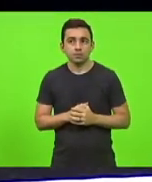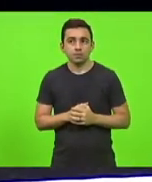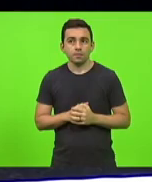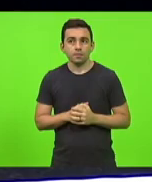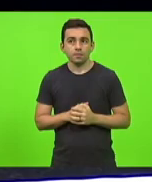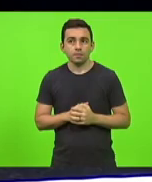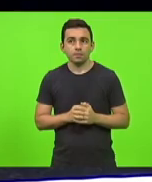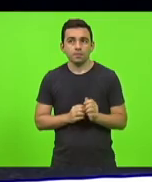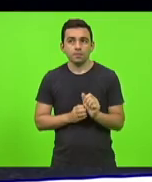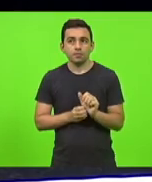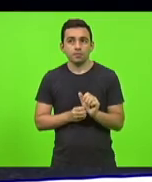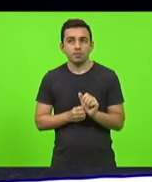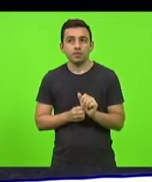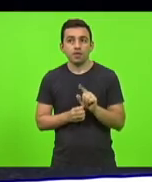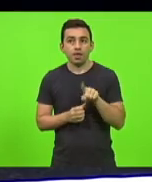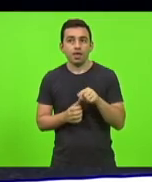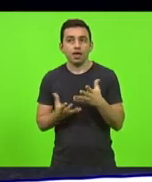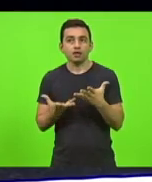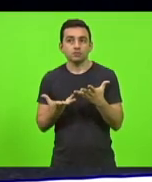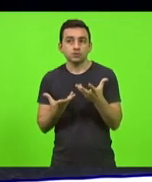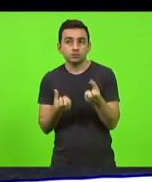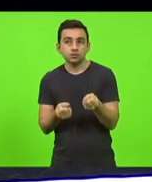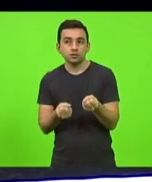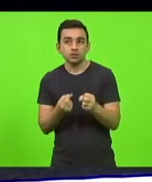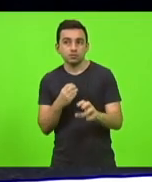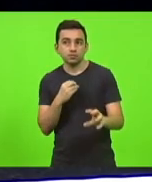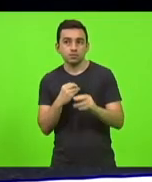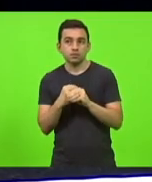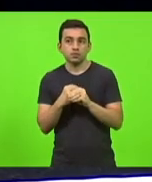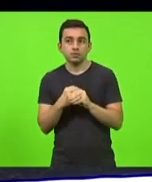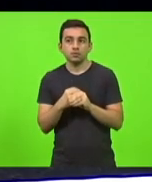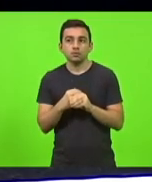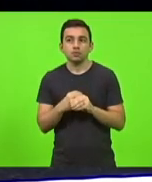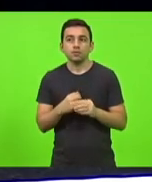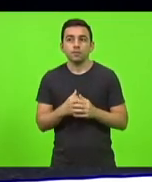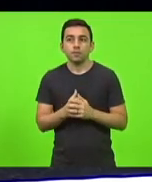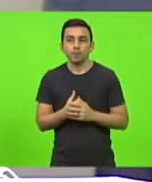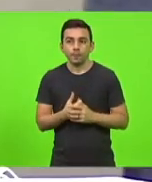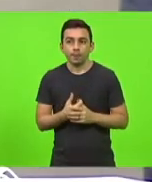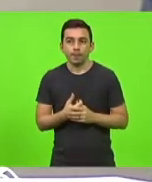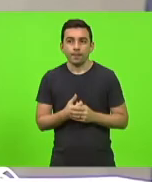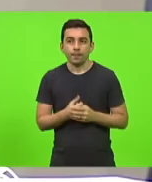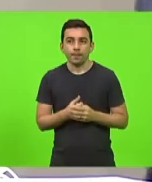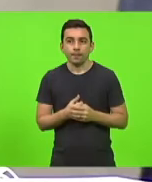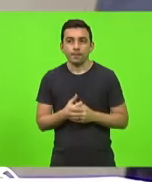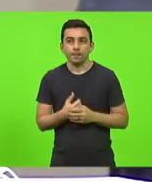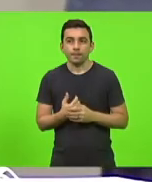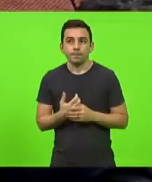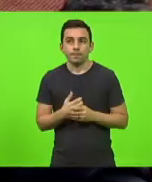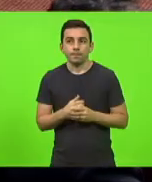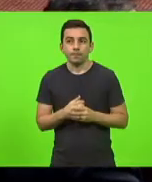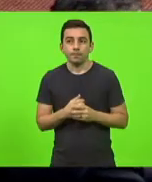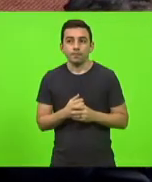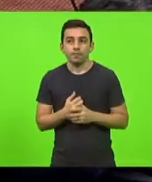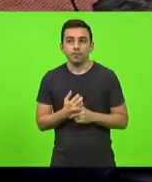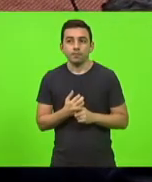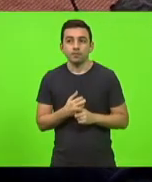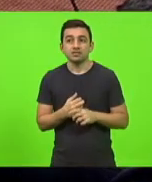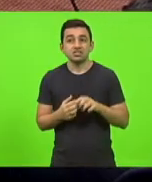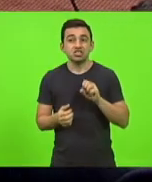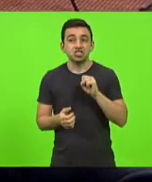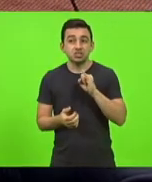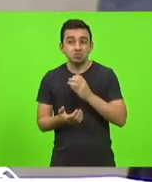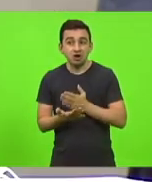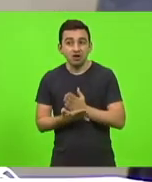estou votando a admissibilidade da emenda da deputada. Da emenda? Não. Isso é tudo depois. Então tá. Se acaso o projeto for aprovado. Se o projeto